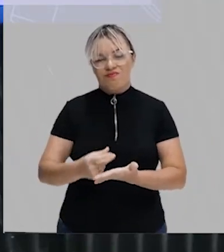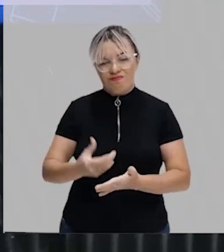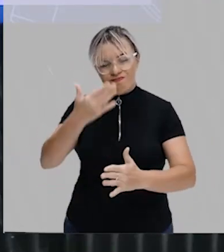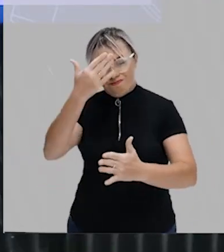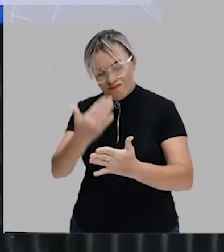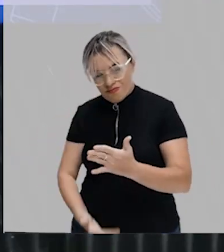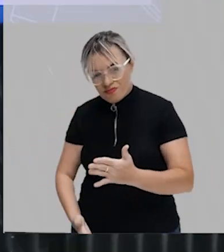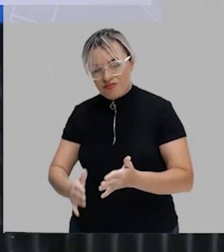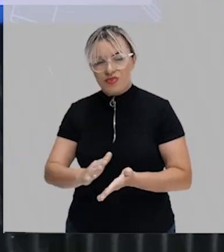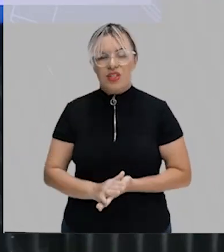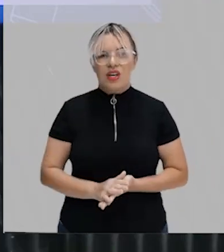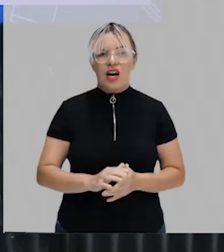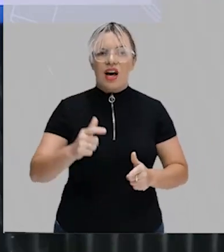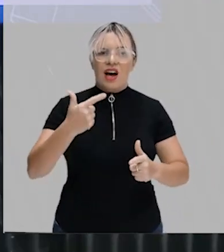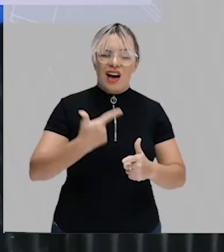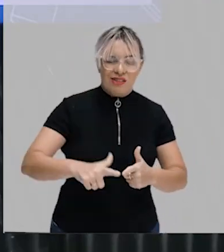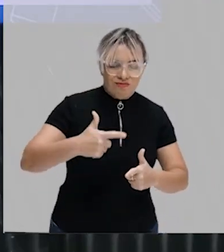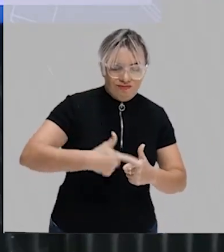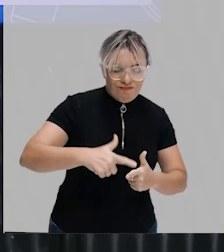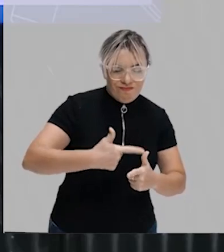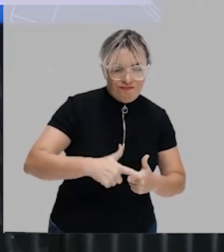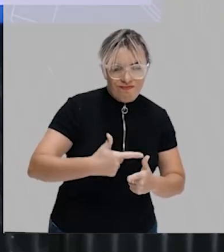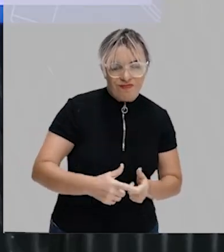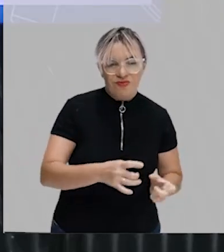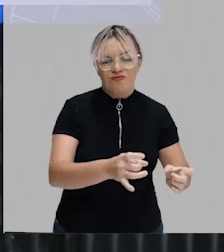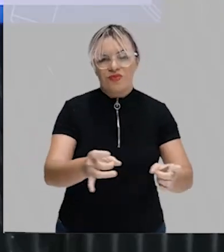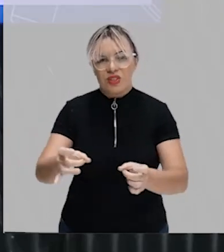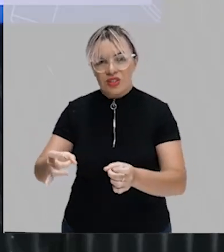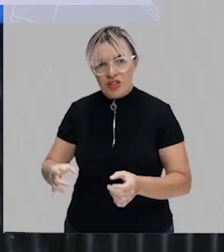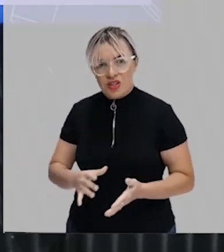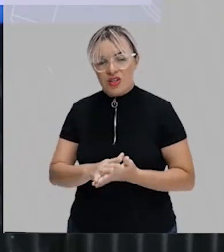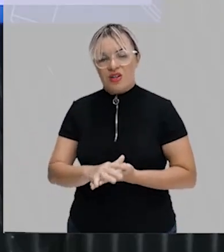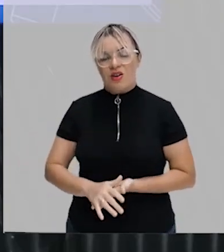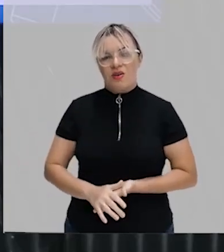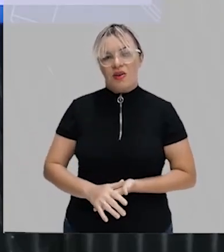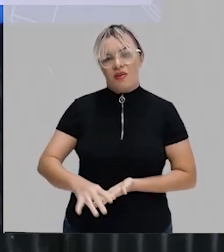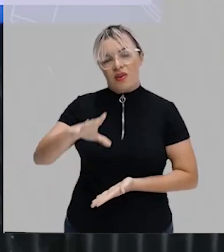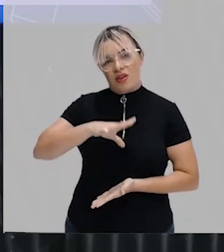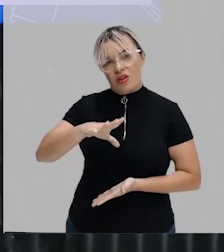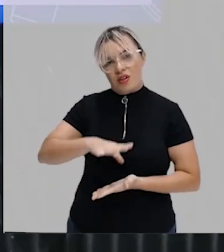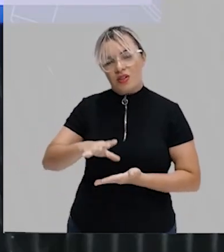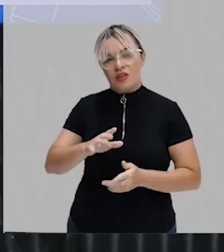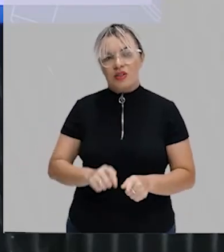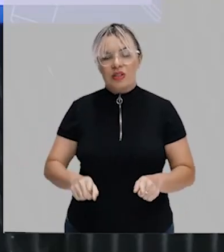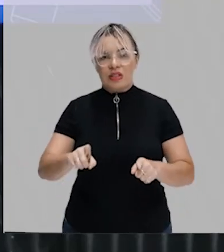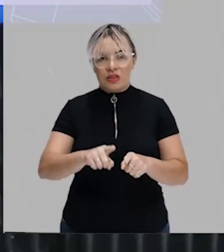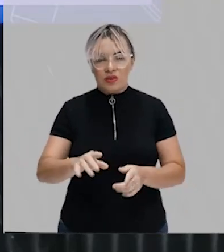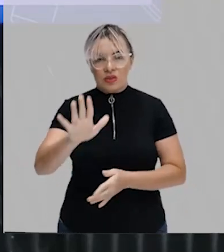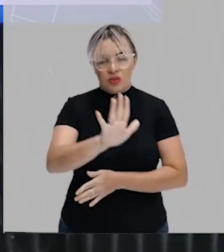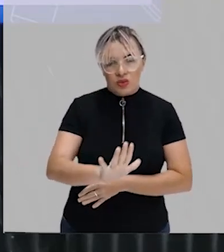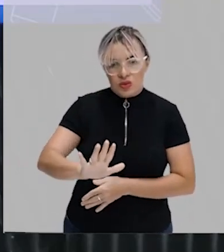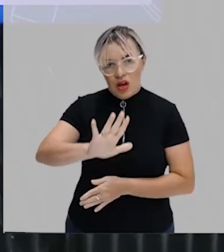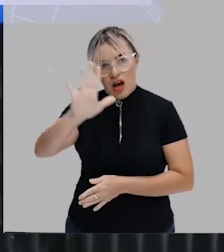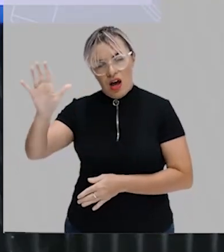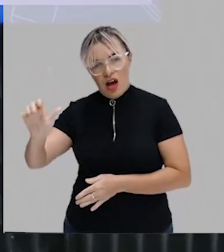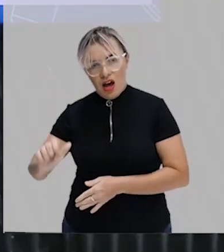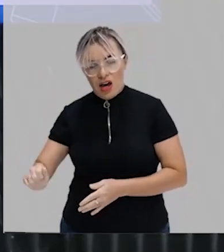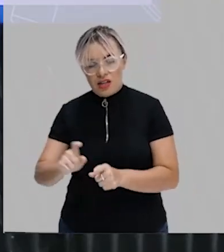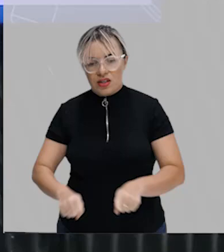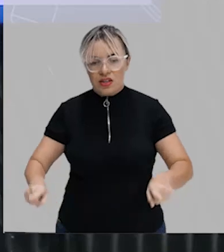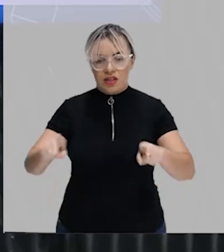comércio lusitano, lá na Ásia, lá nas Índias, ela sente a necessidade de